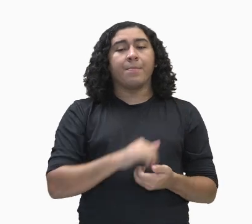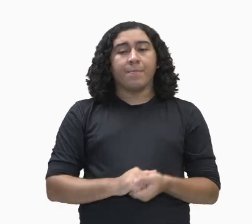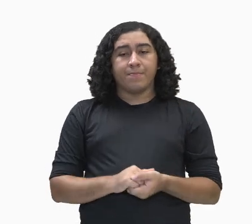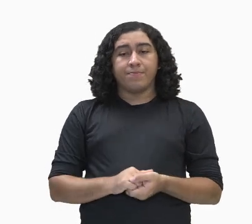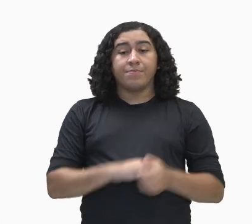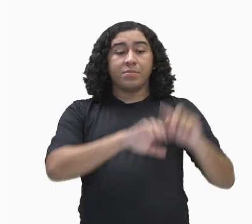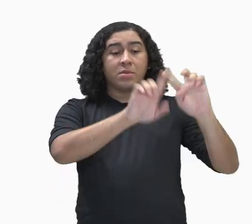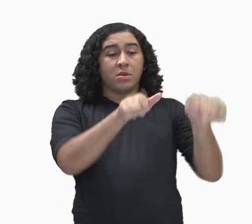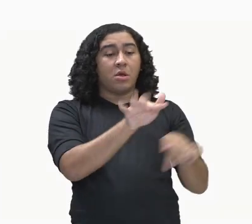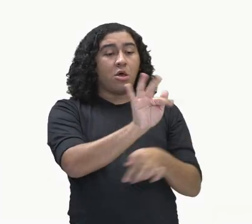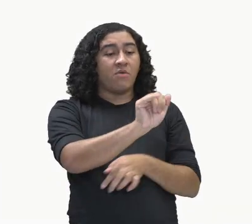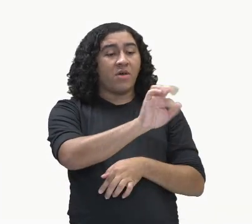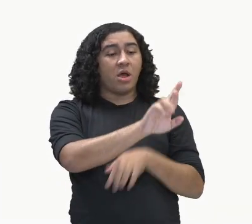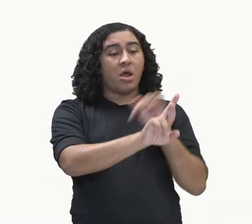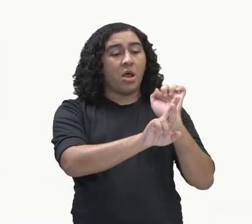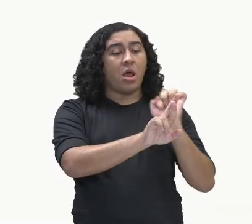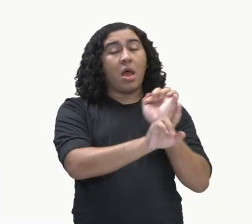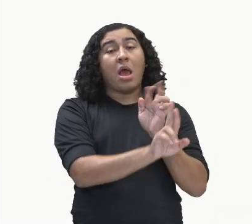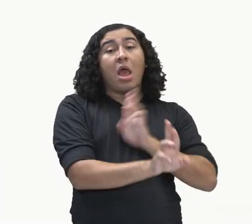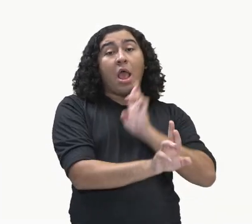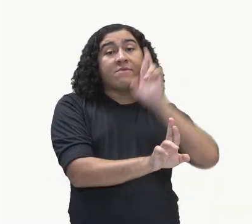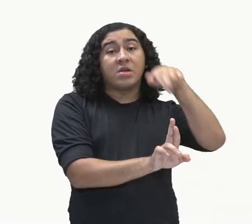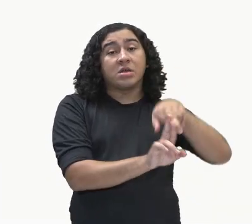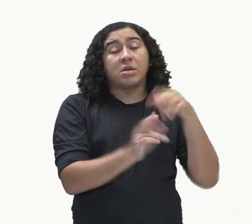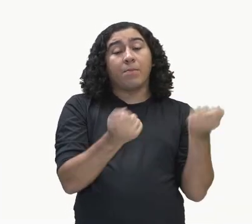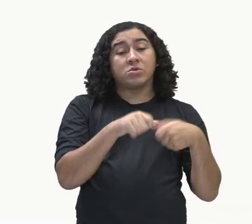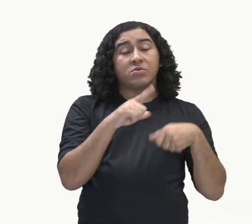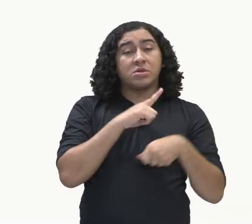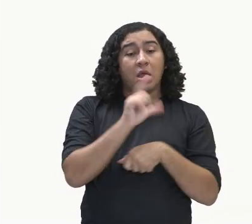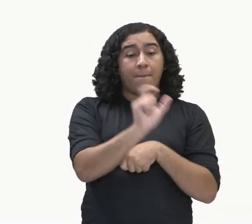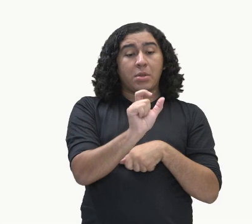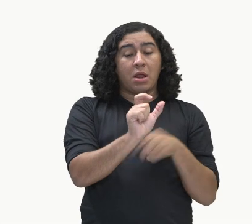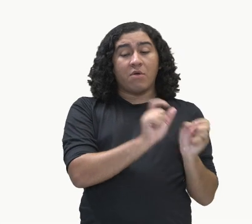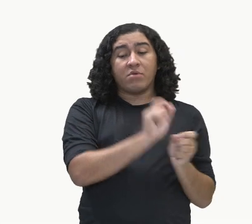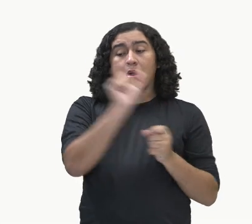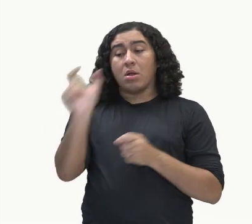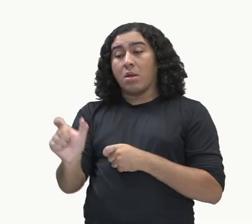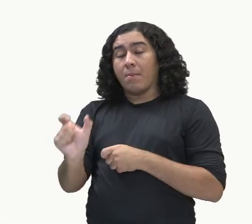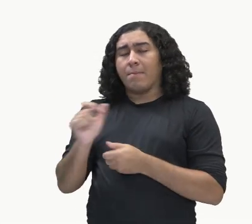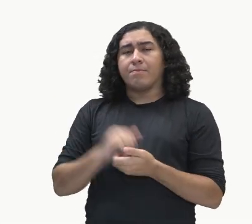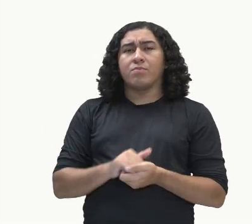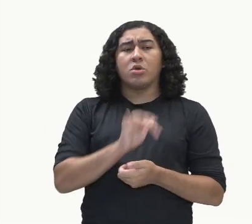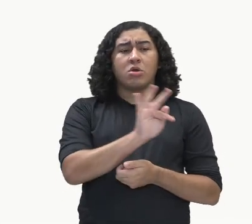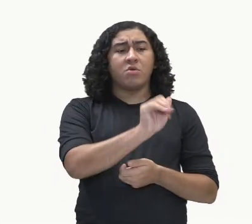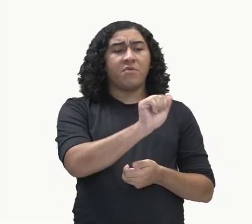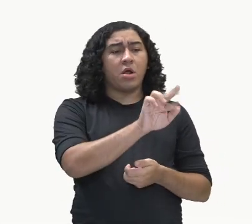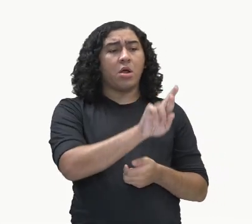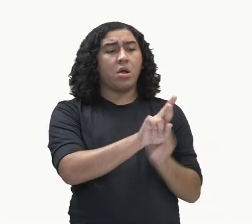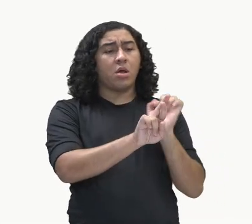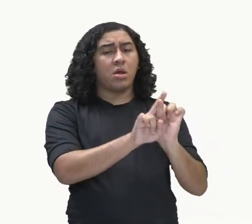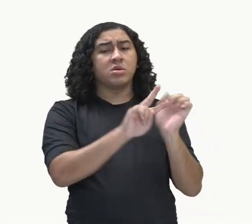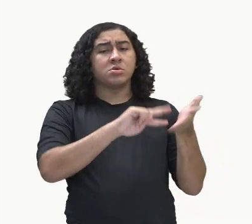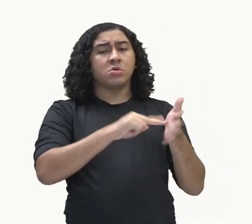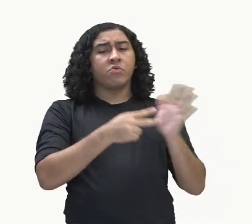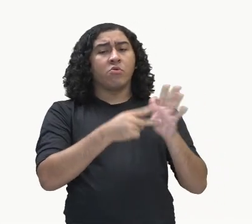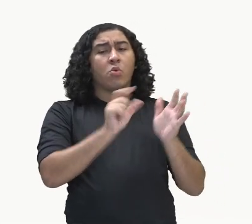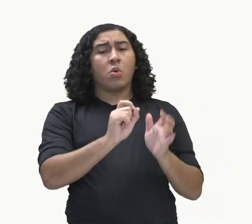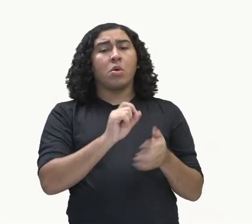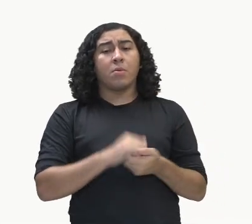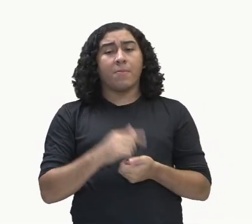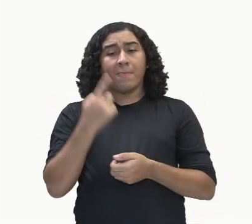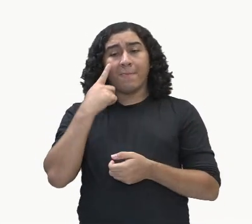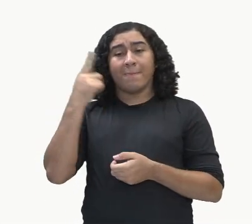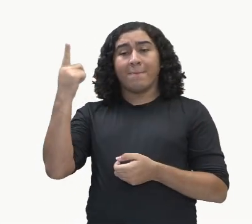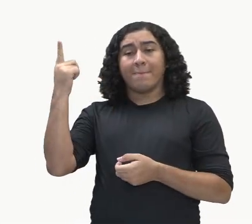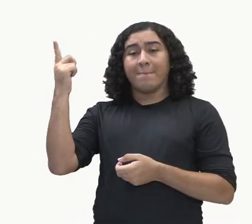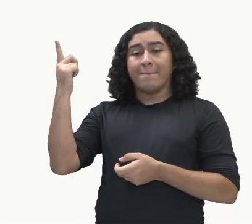palavra que vai ser nossa referência para completar as frases. O que é a palavra far? A palavra far é longe